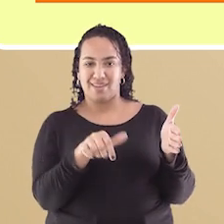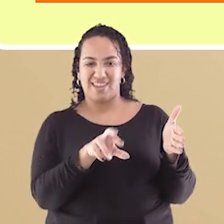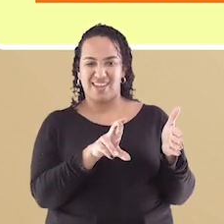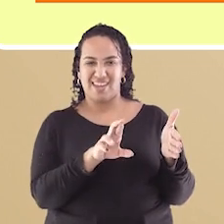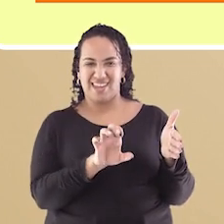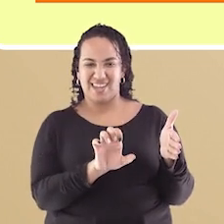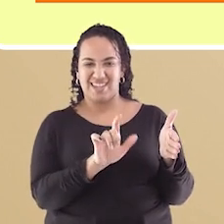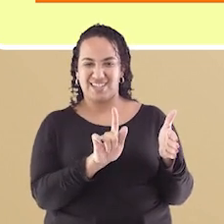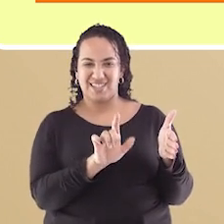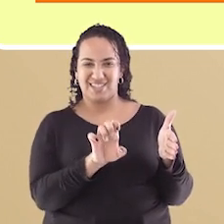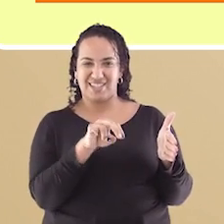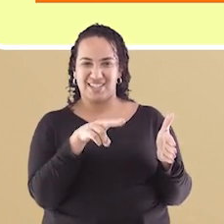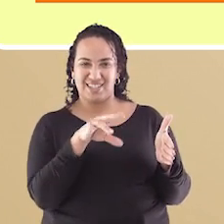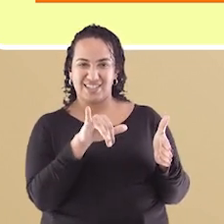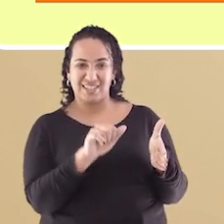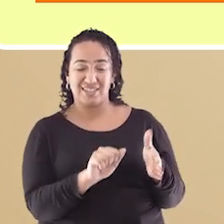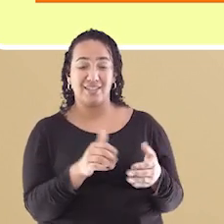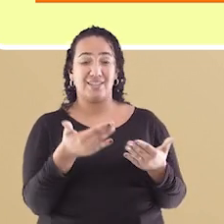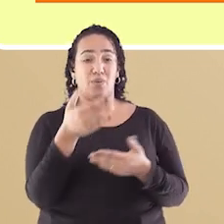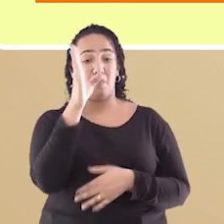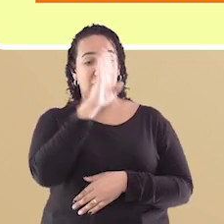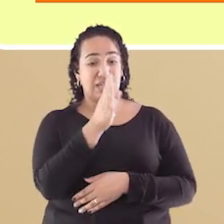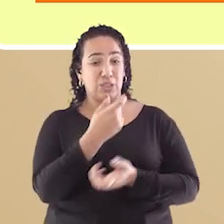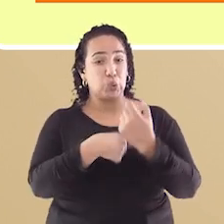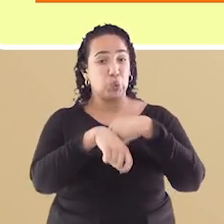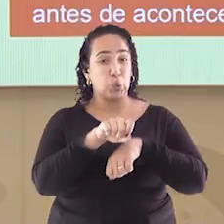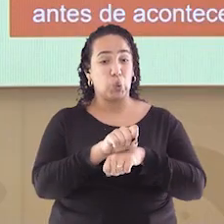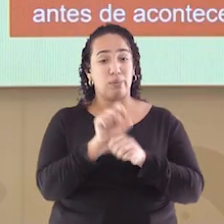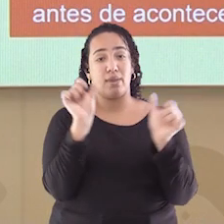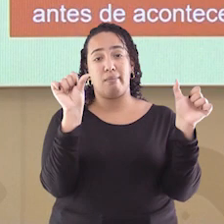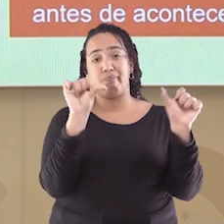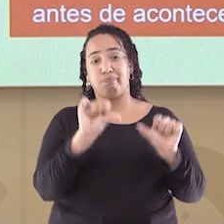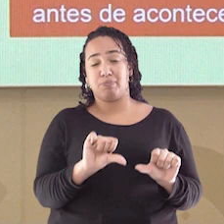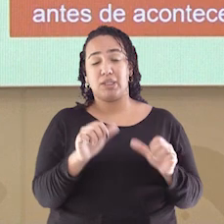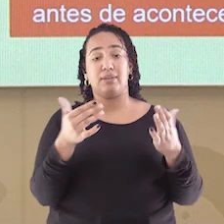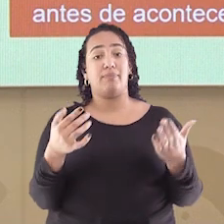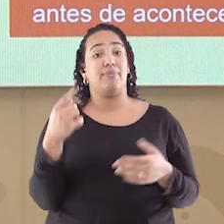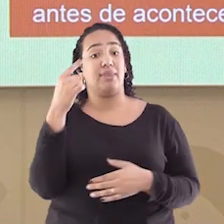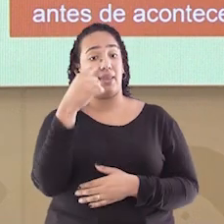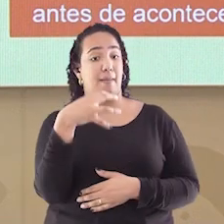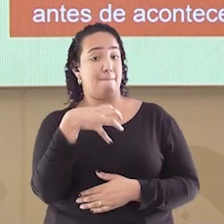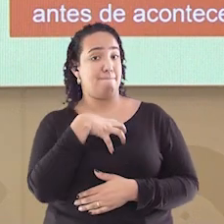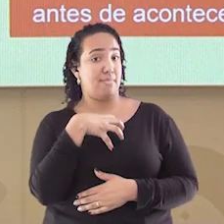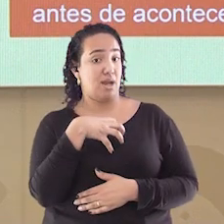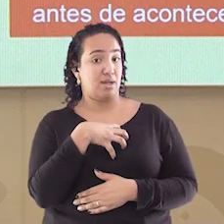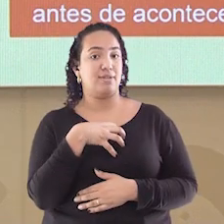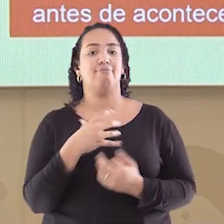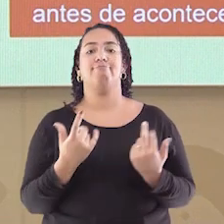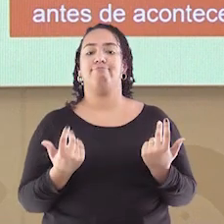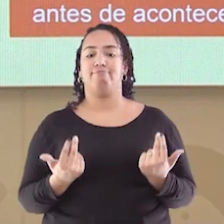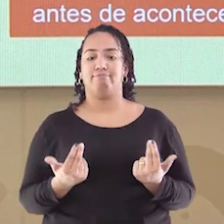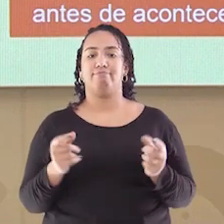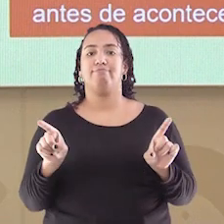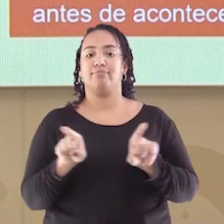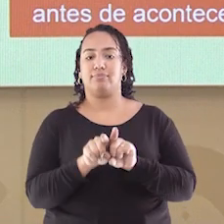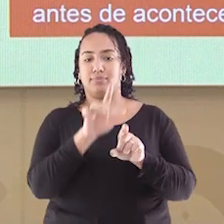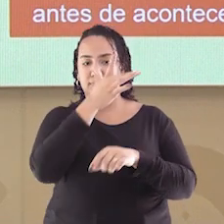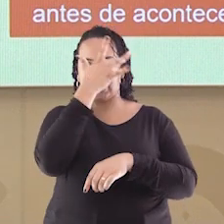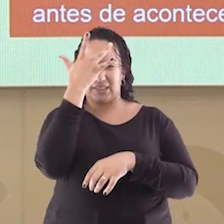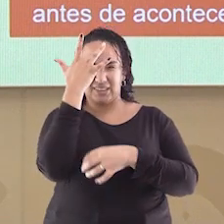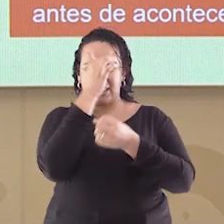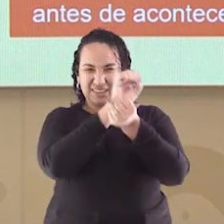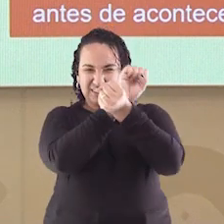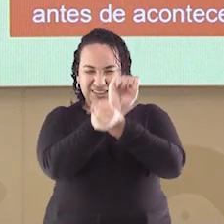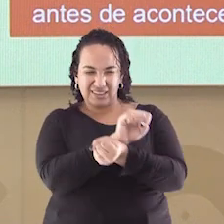condições financeiras e sociais do país não iam nada bem. Lá na capital baiana não foi diferente. Os escravos urbanos,